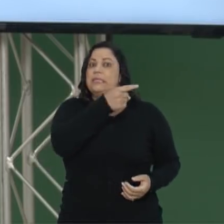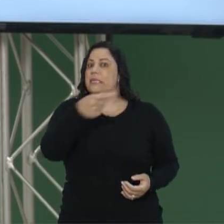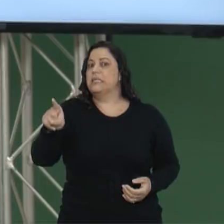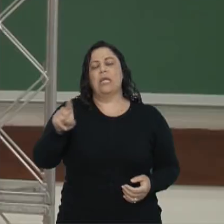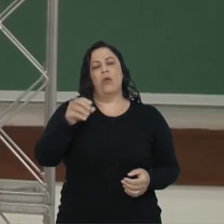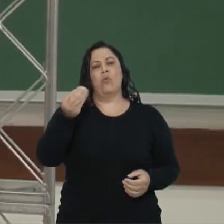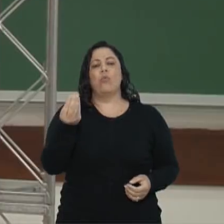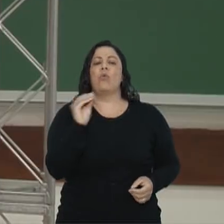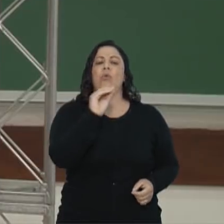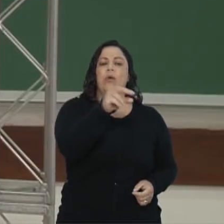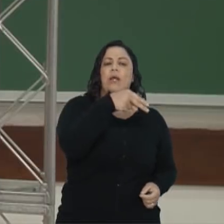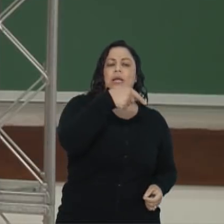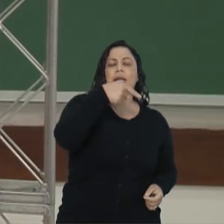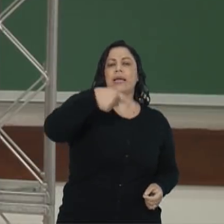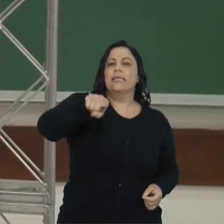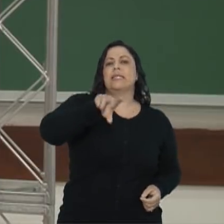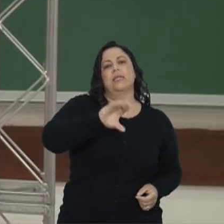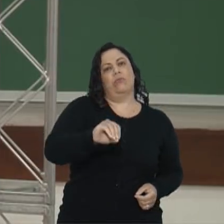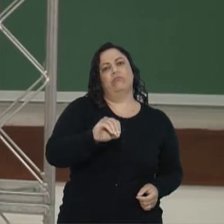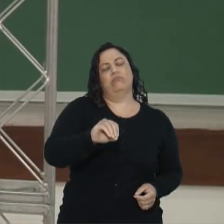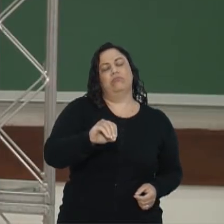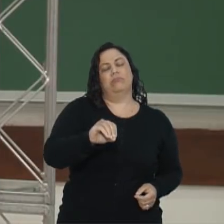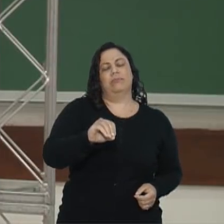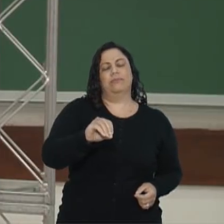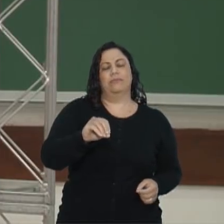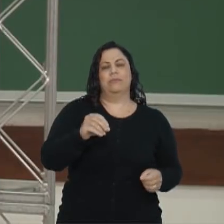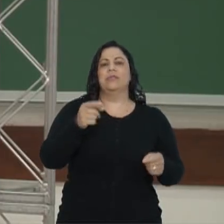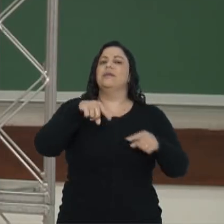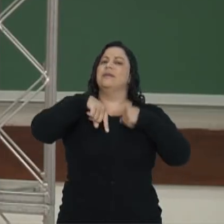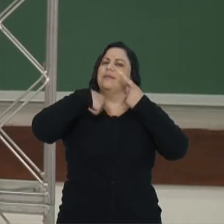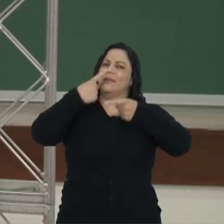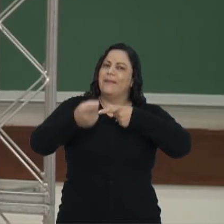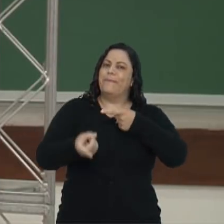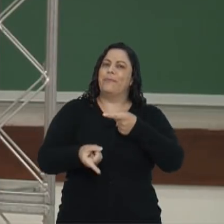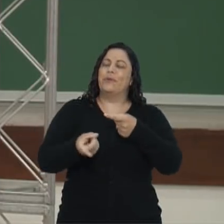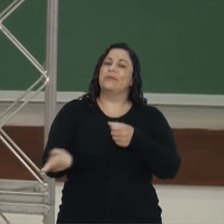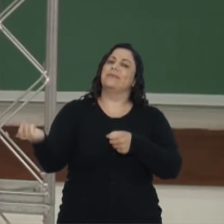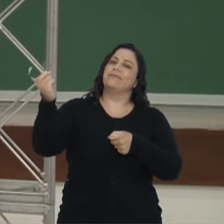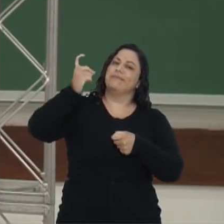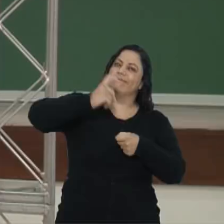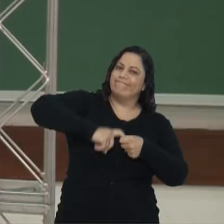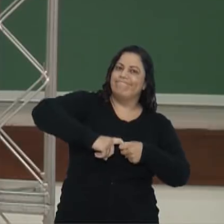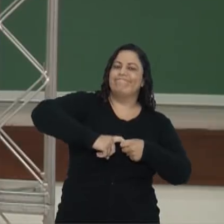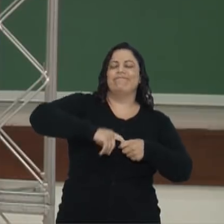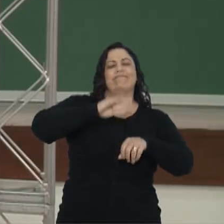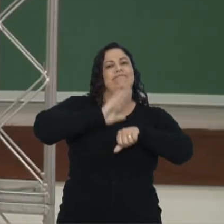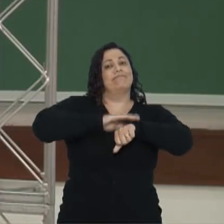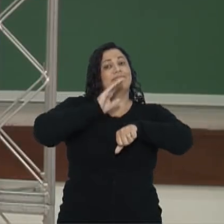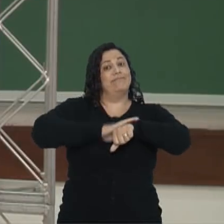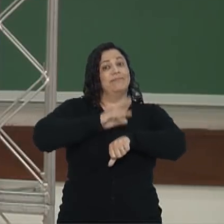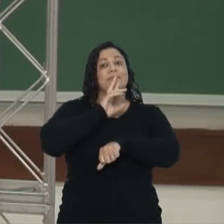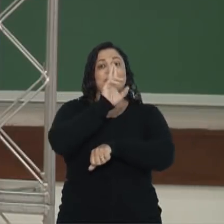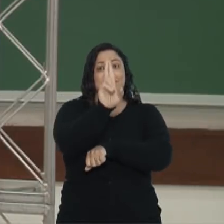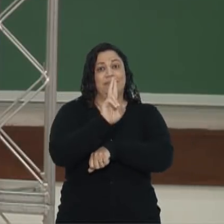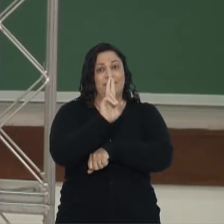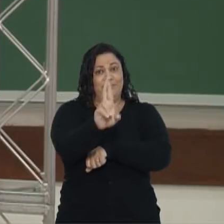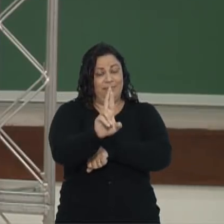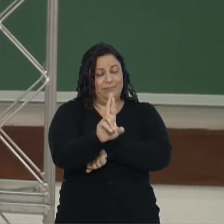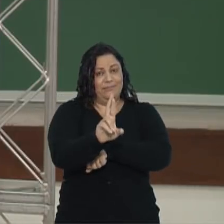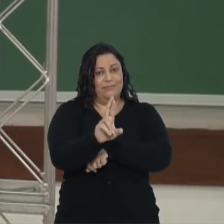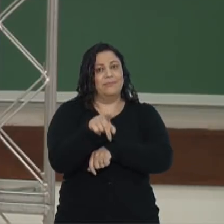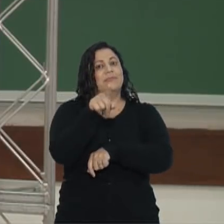volta, tá? Pra gente conversar e falar sobre ela. Um tempo para você fazer e eu volto, lembrando o quê? Lembrando que